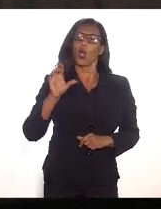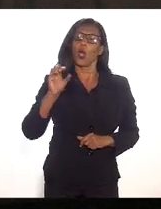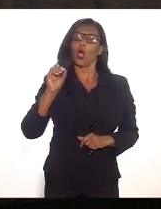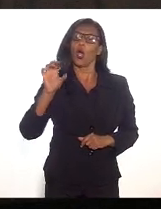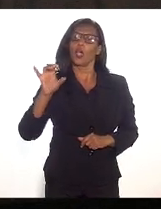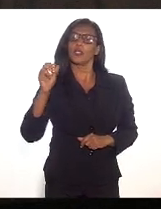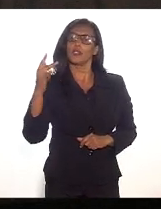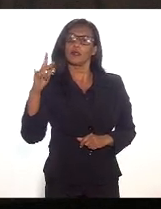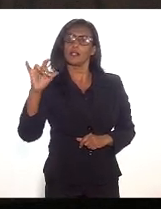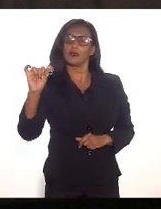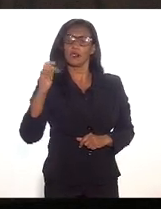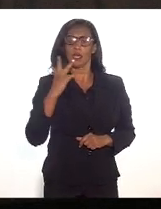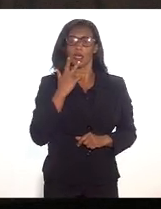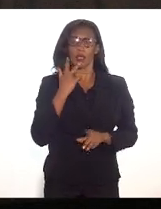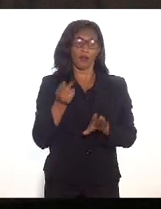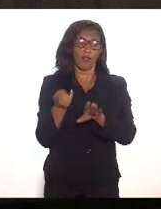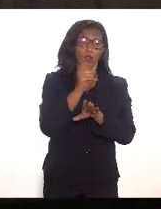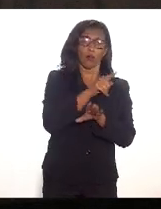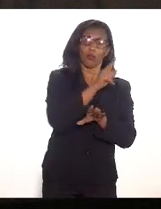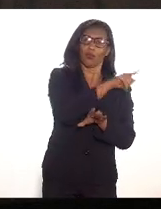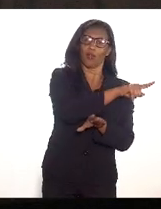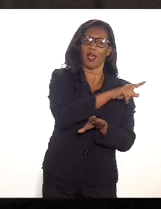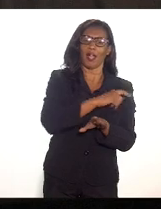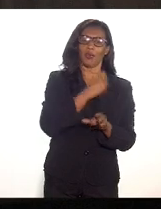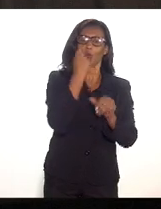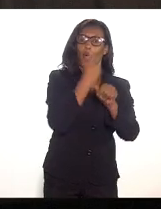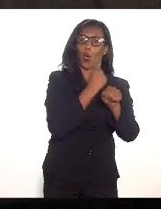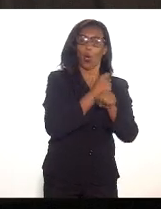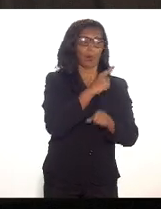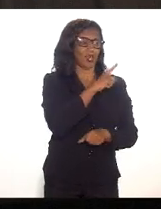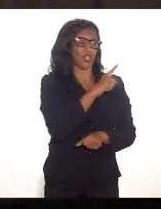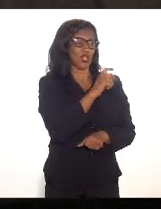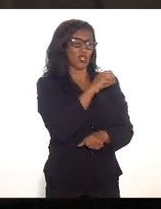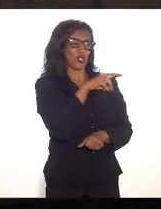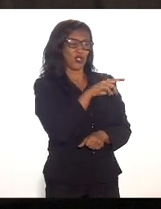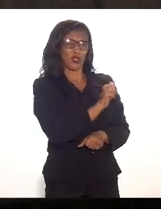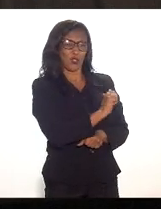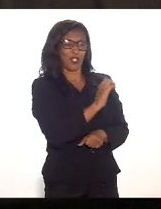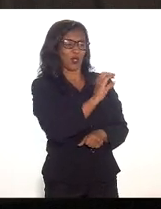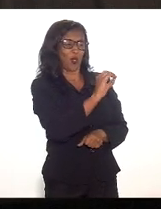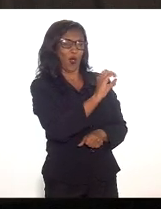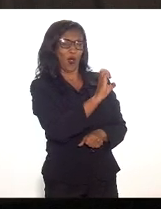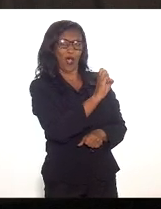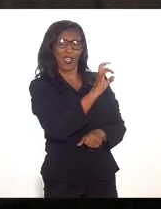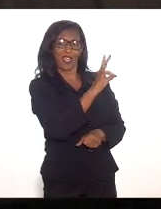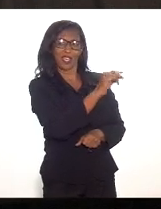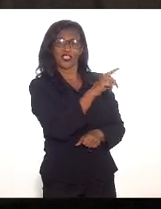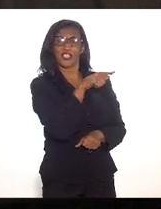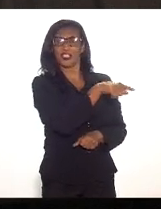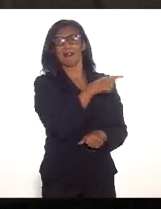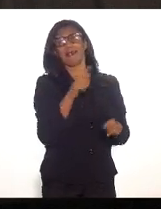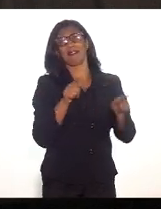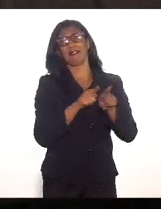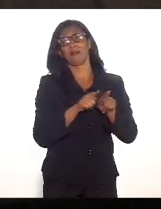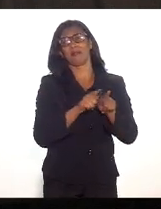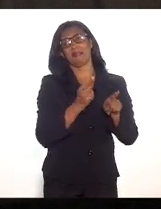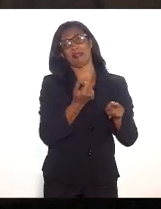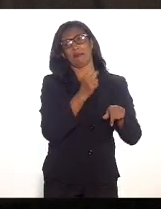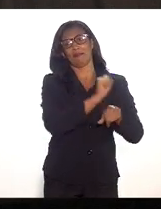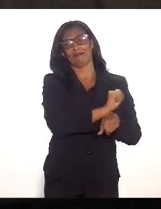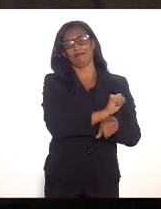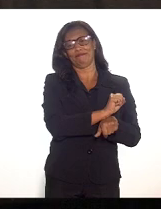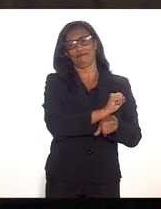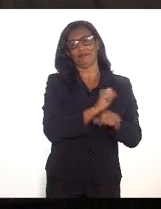questão da Zona Oeste, deputado Luiz Paulo, que a obra da Zona Oeste também está paralisada, que é a rede para ampliar